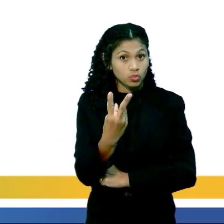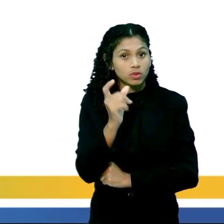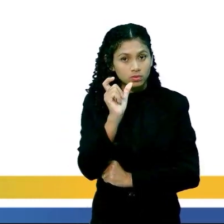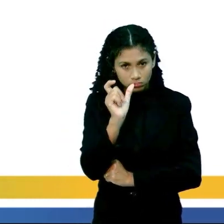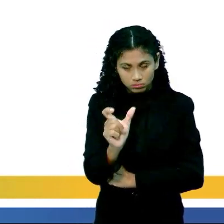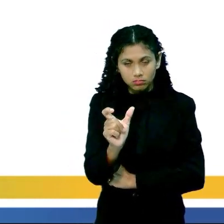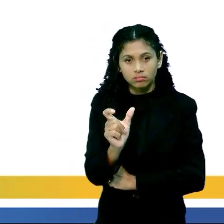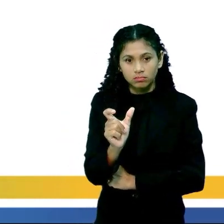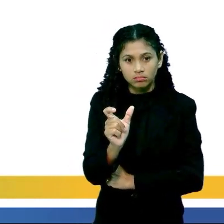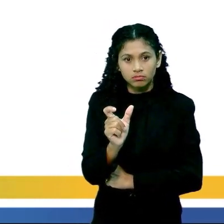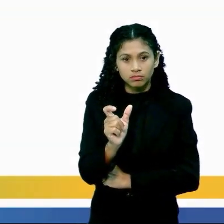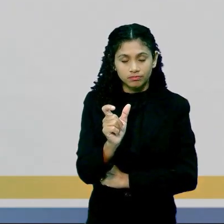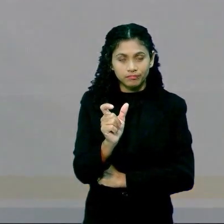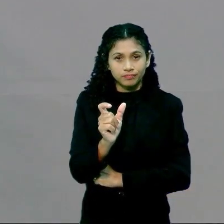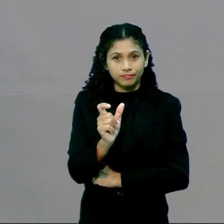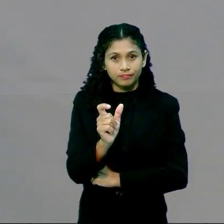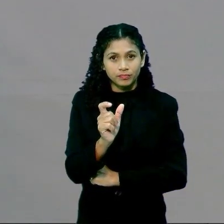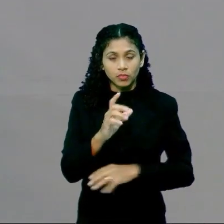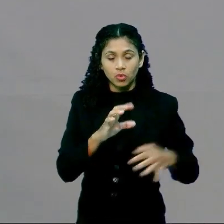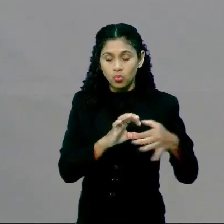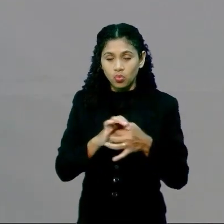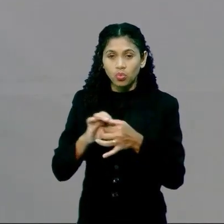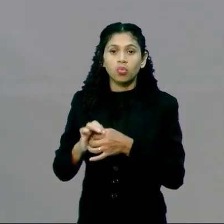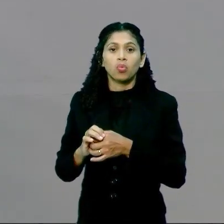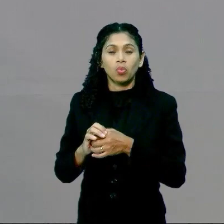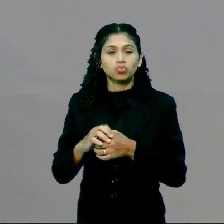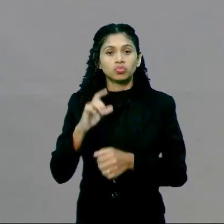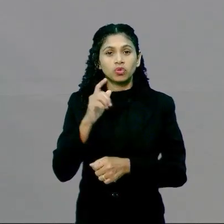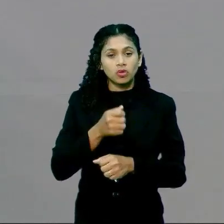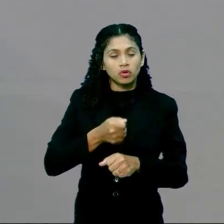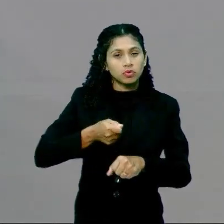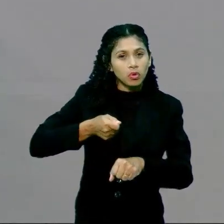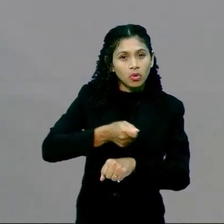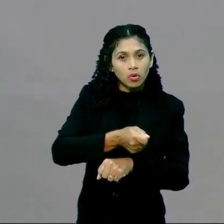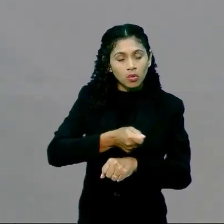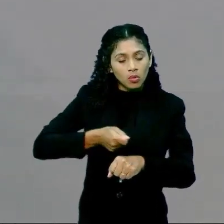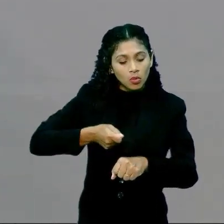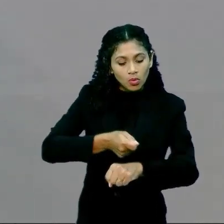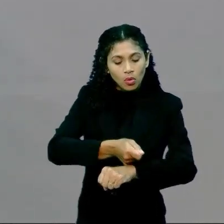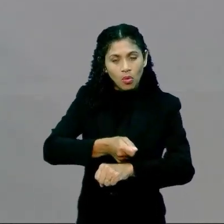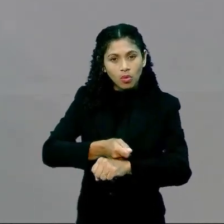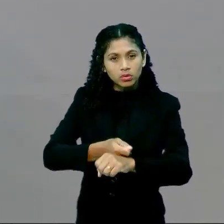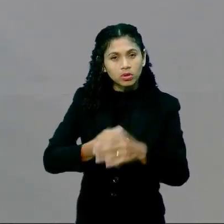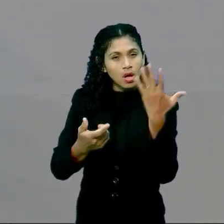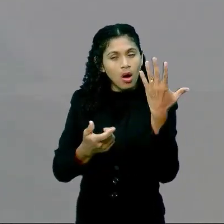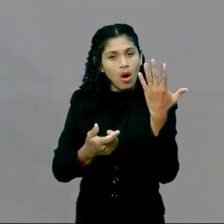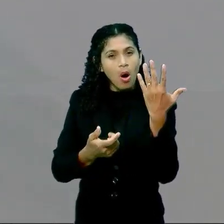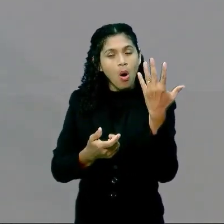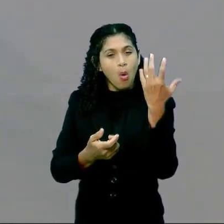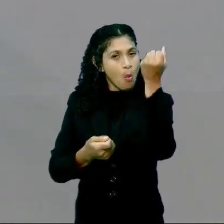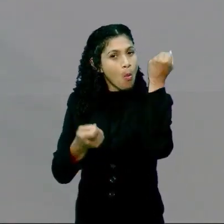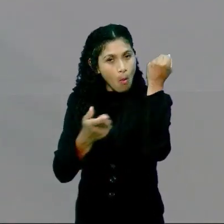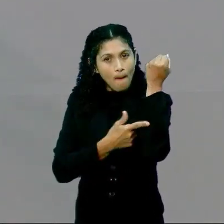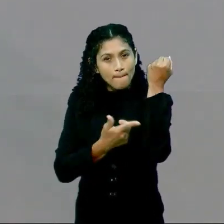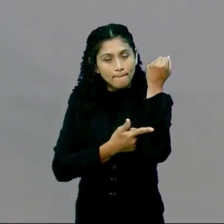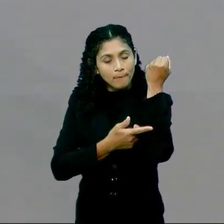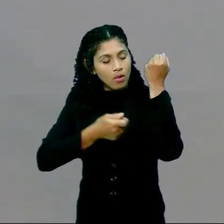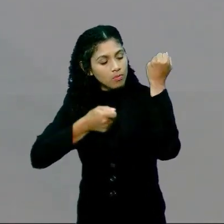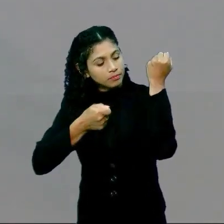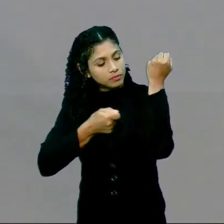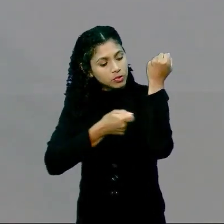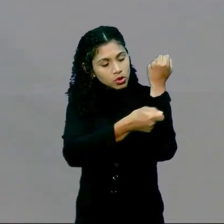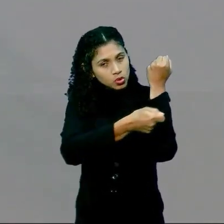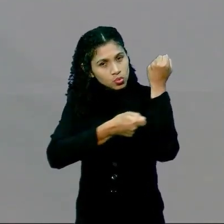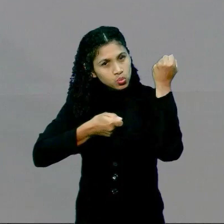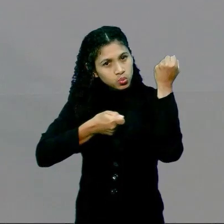Então ele está pedindo emprestado a motosserra. Também poderia ser um serrote, tá? Ou uma máquina aquelas